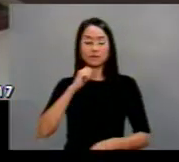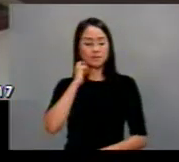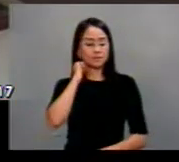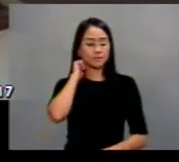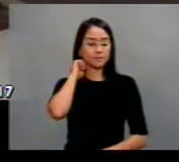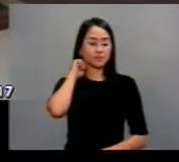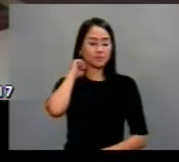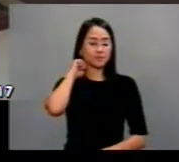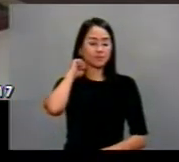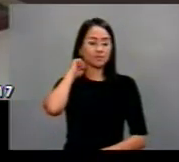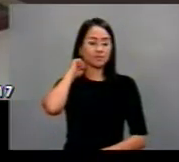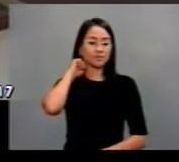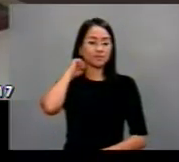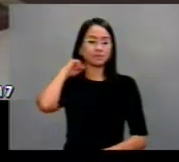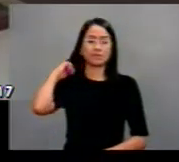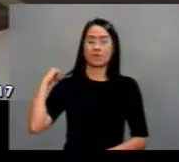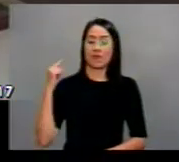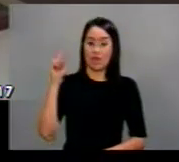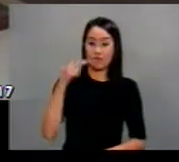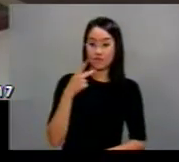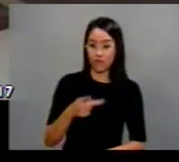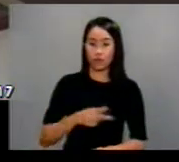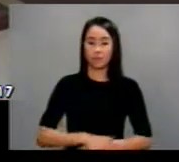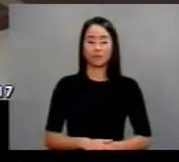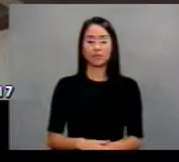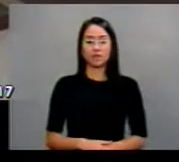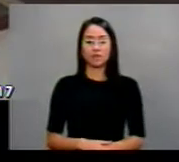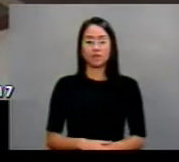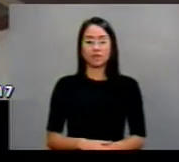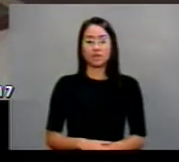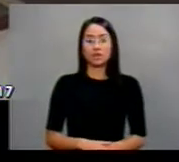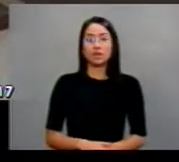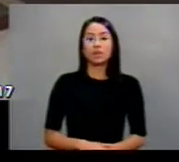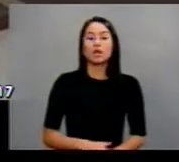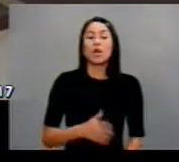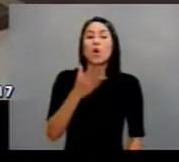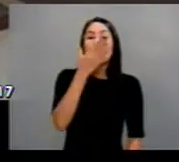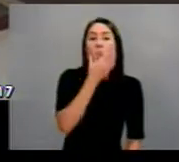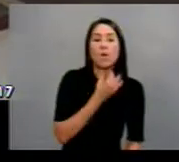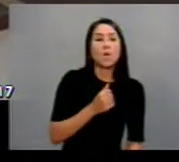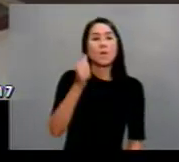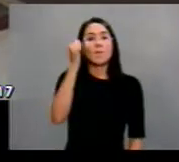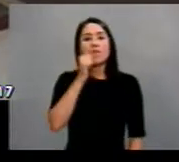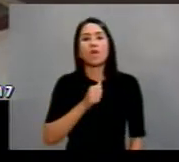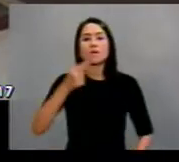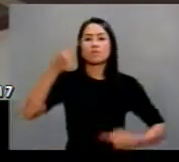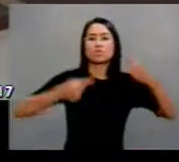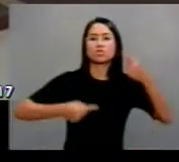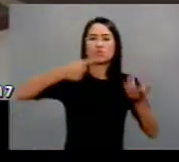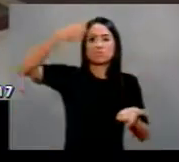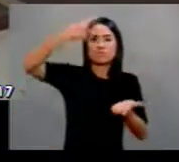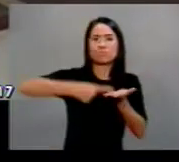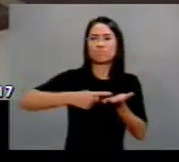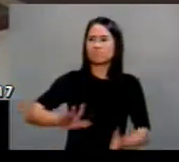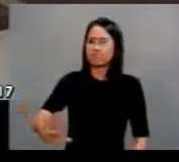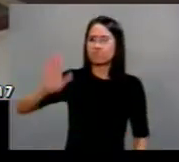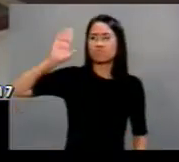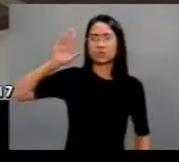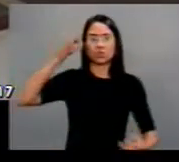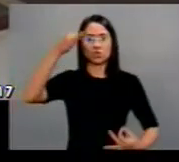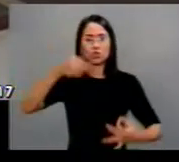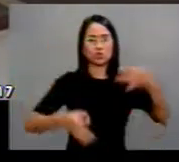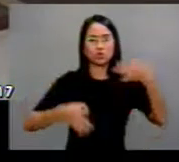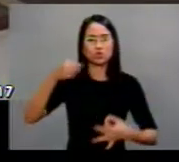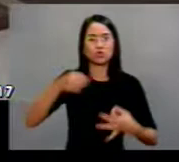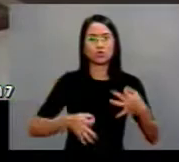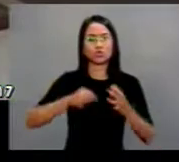hoje. Se estes homens e mulheres não tivessem muita tenacidade, compromisso com a democracia, com a justiça, com os